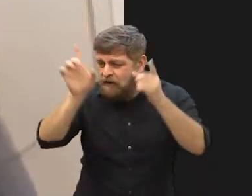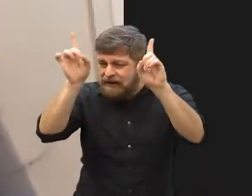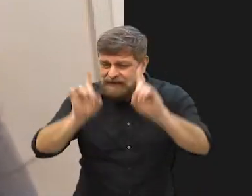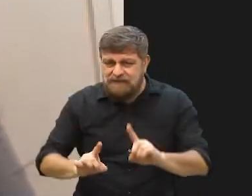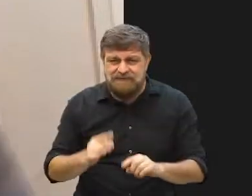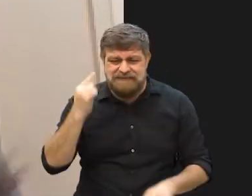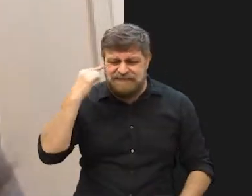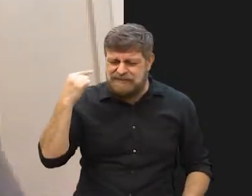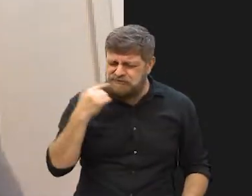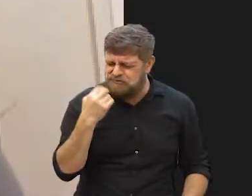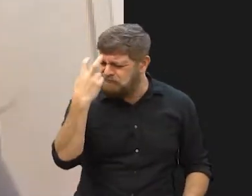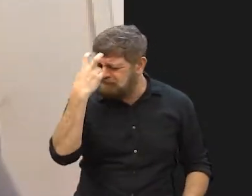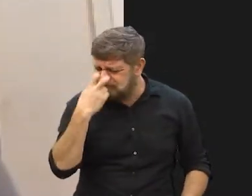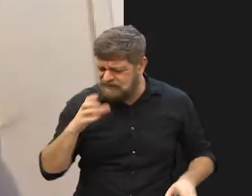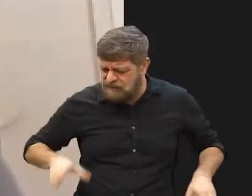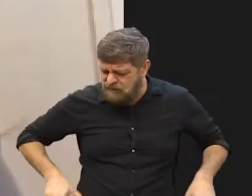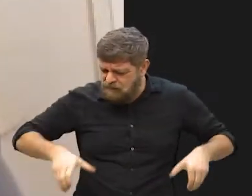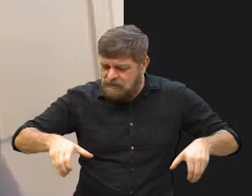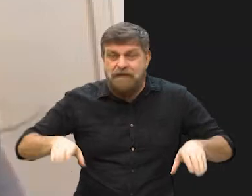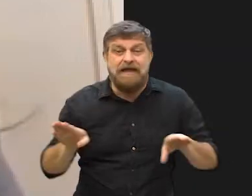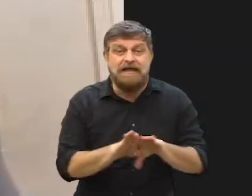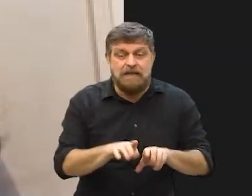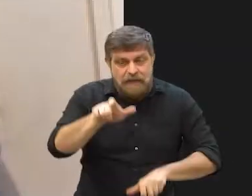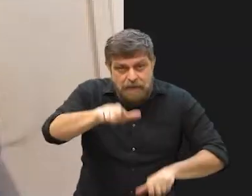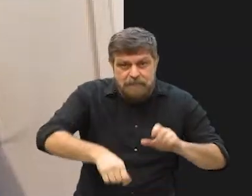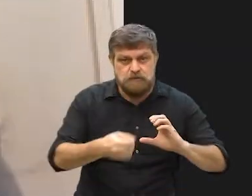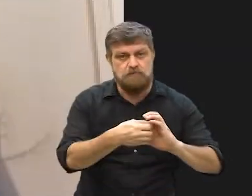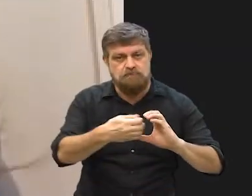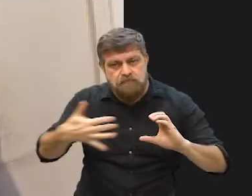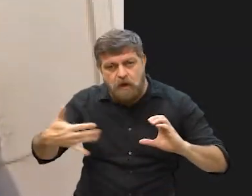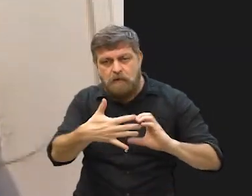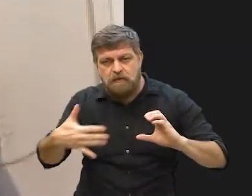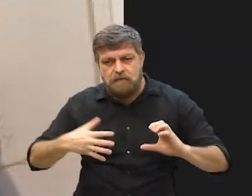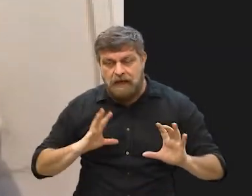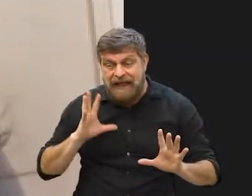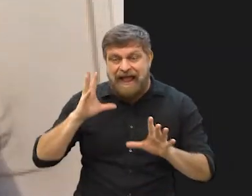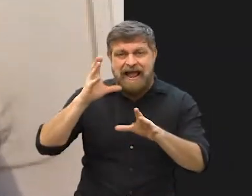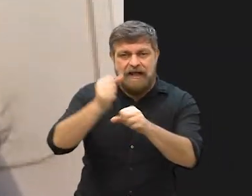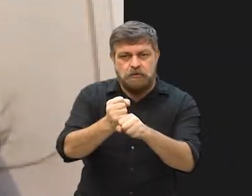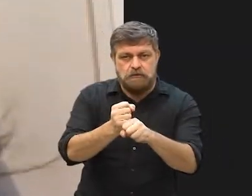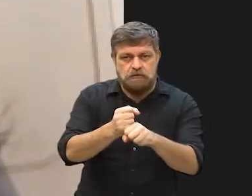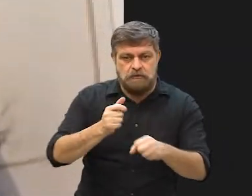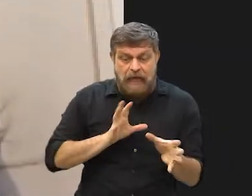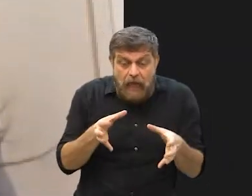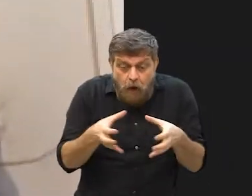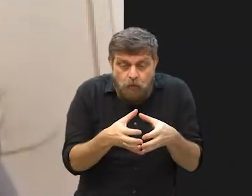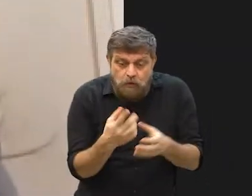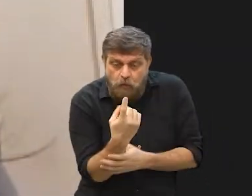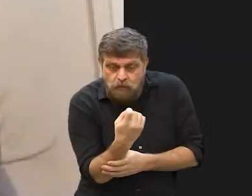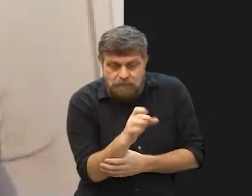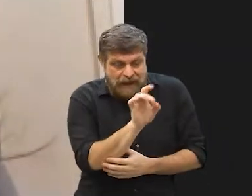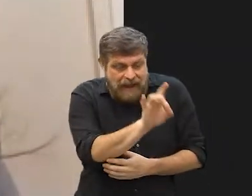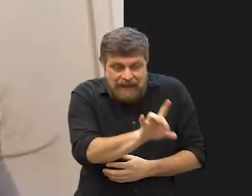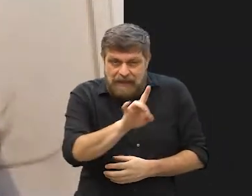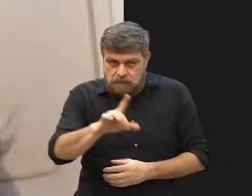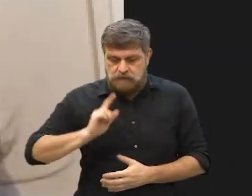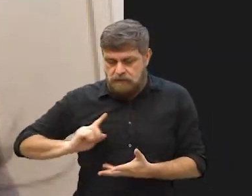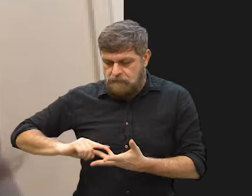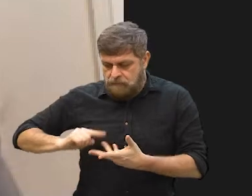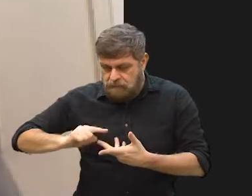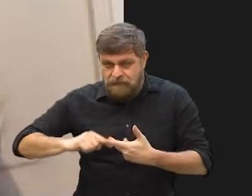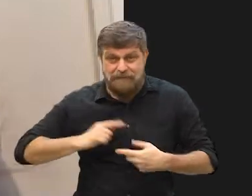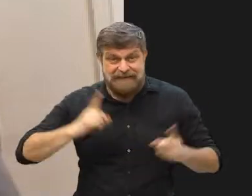cego e também das pessoas com doença rara. Então, a gente está falando de todo mundo, porque a necessidade é diferente,